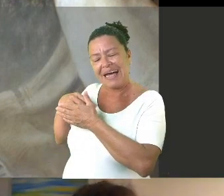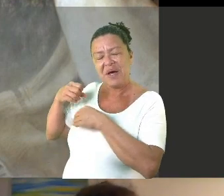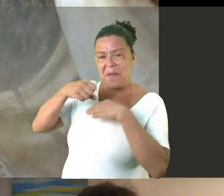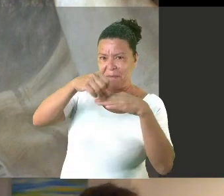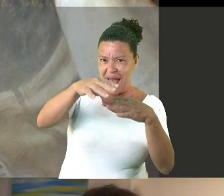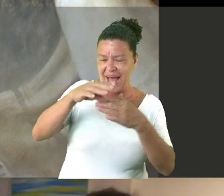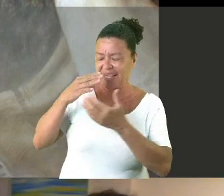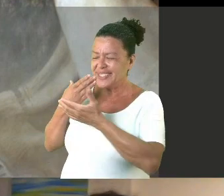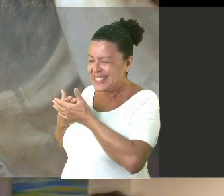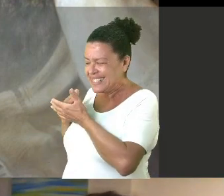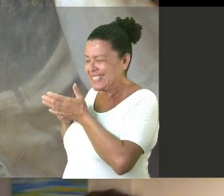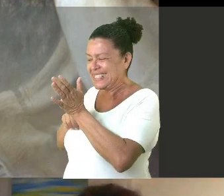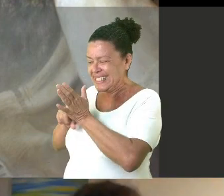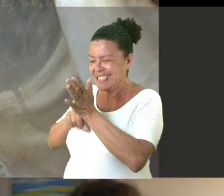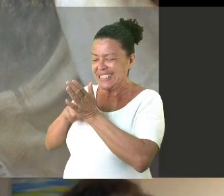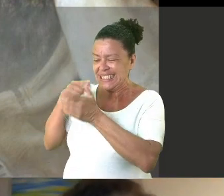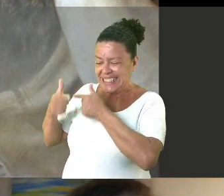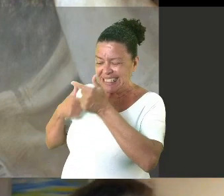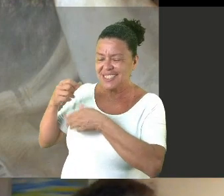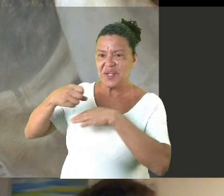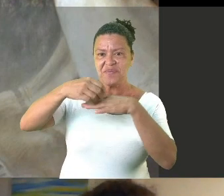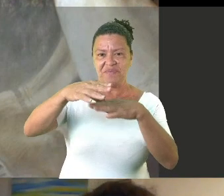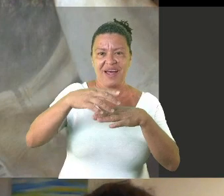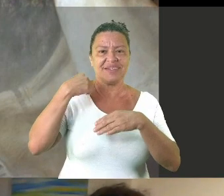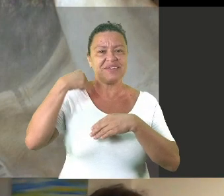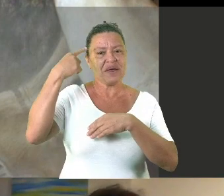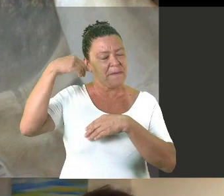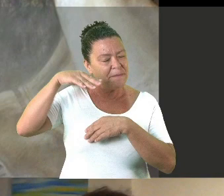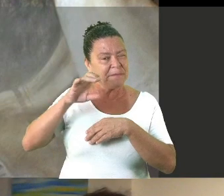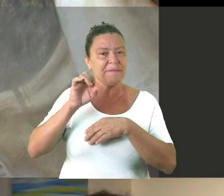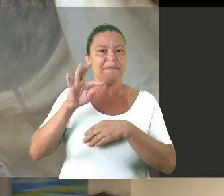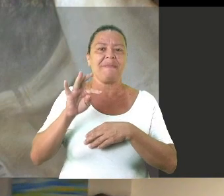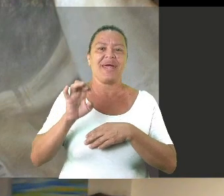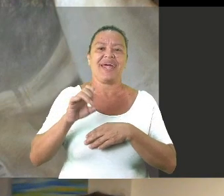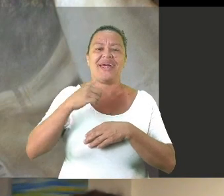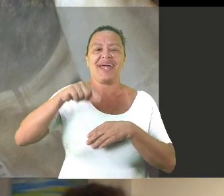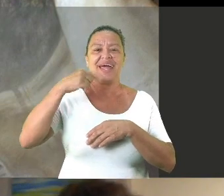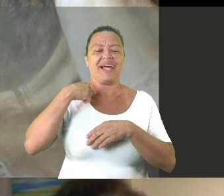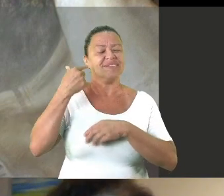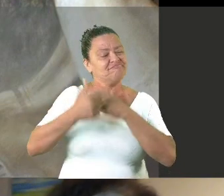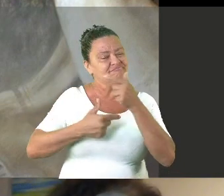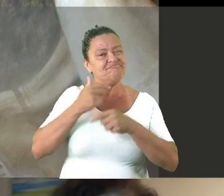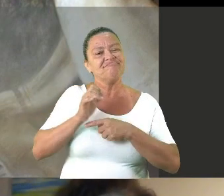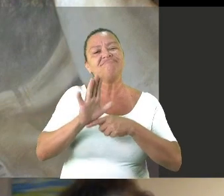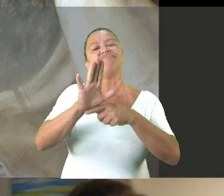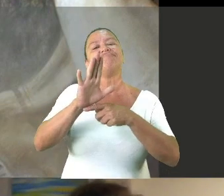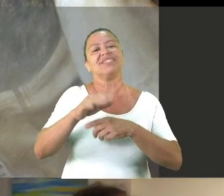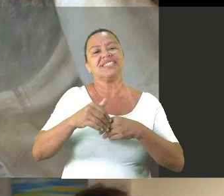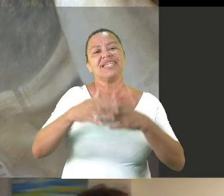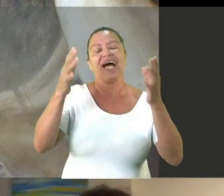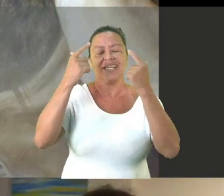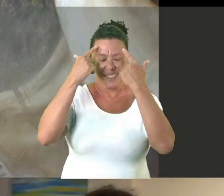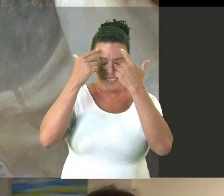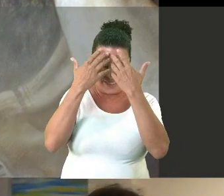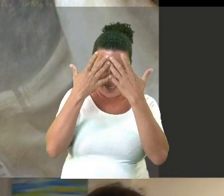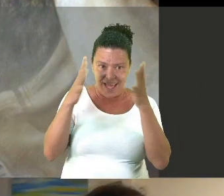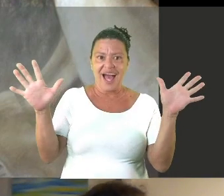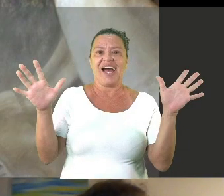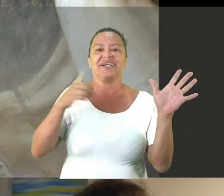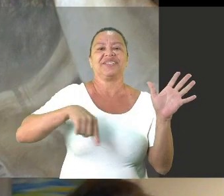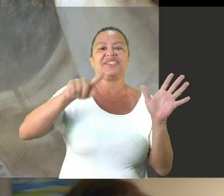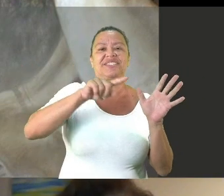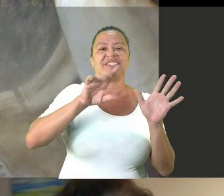fico trabalhando aqui na minha mente, para procurar expandir mais a minha